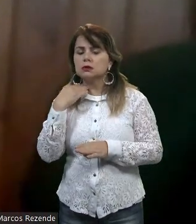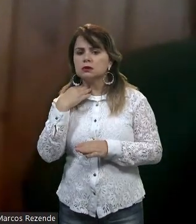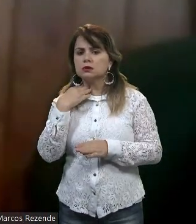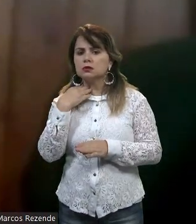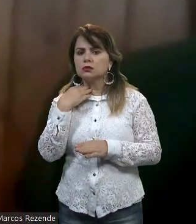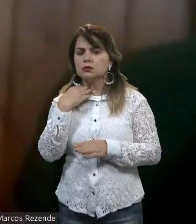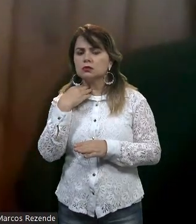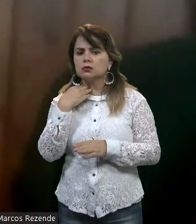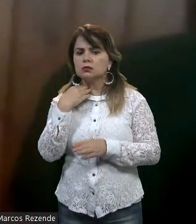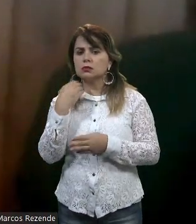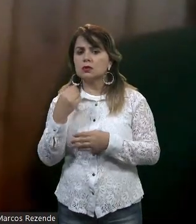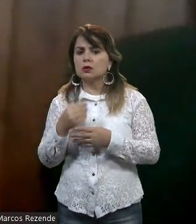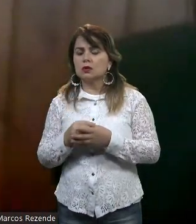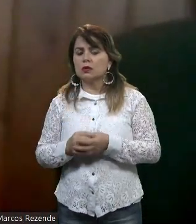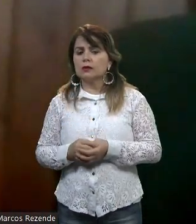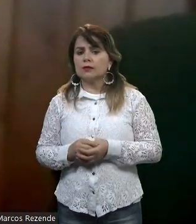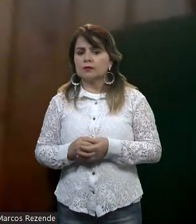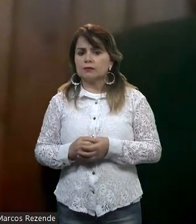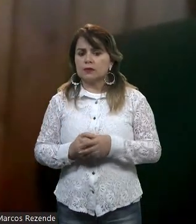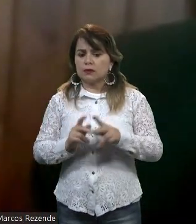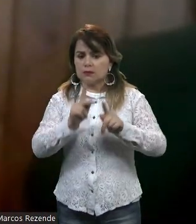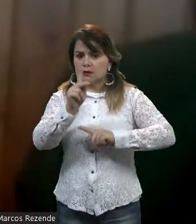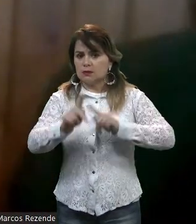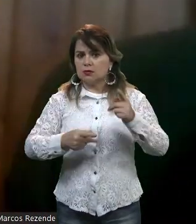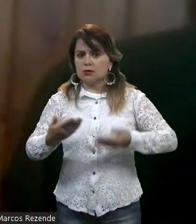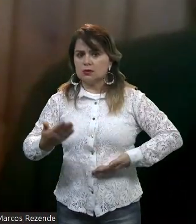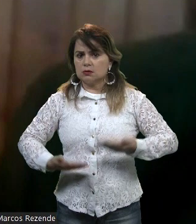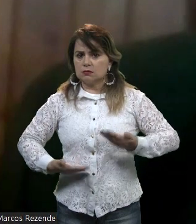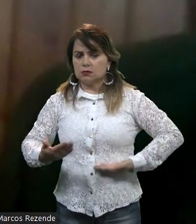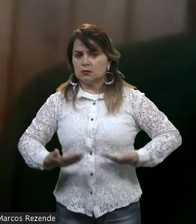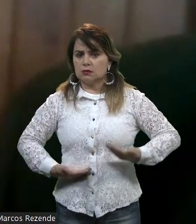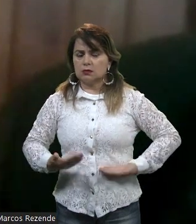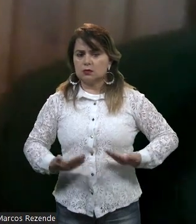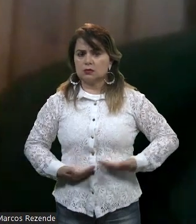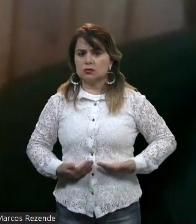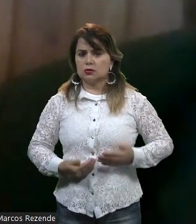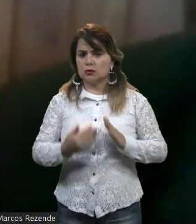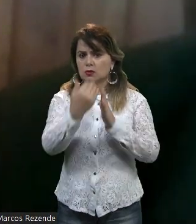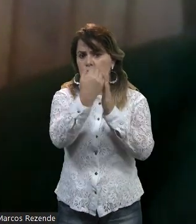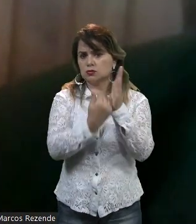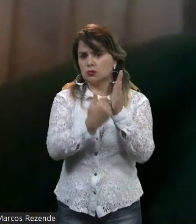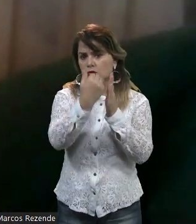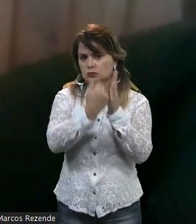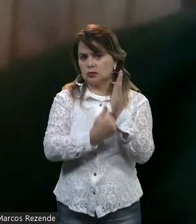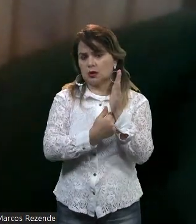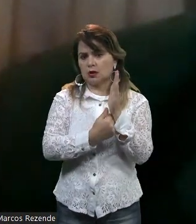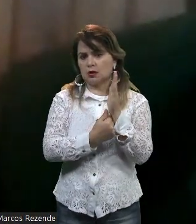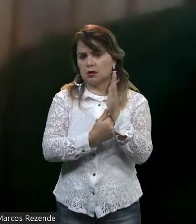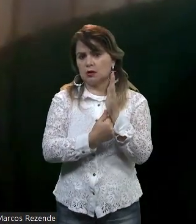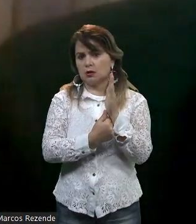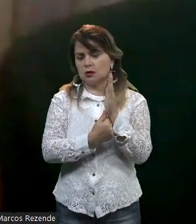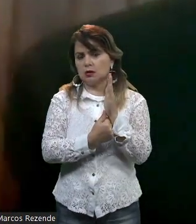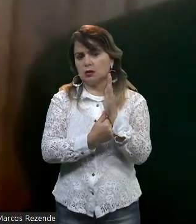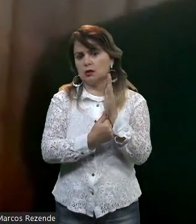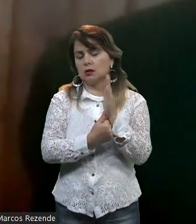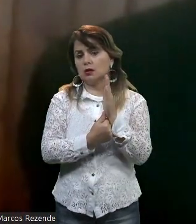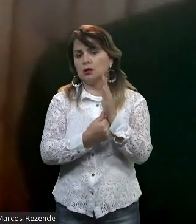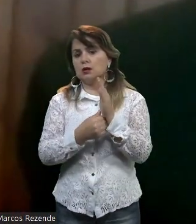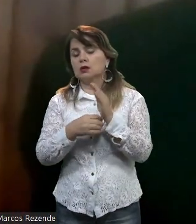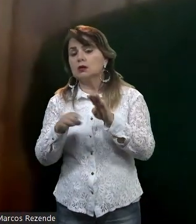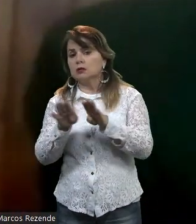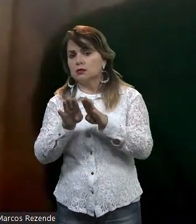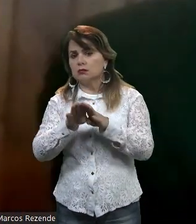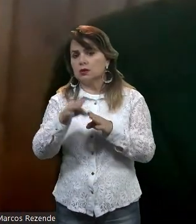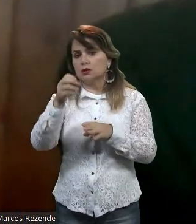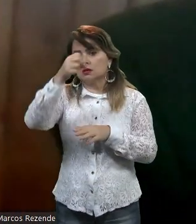verem esses servidores que terão, não terão mais descontados o consignado na folha de pagamento, se a prefeitura fará o